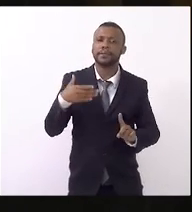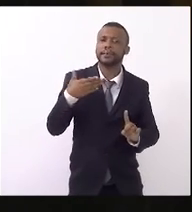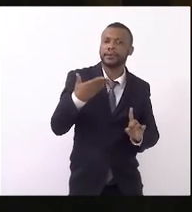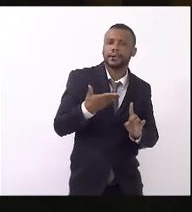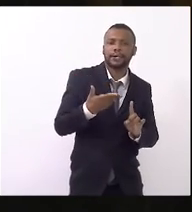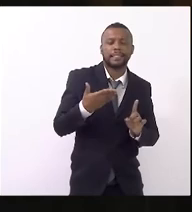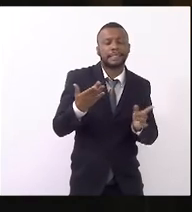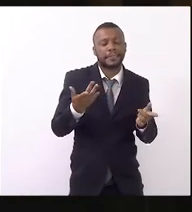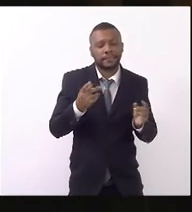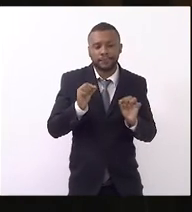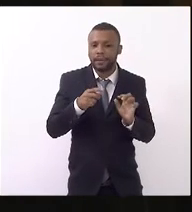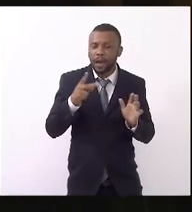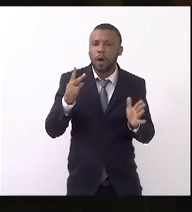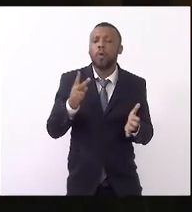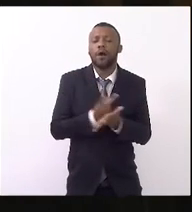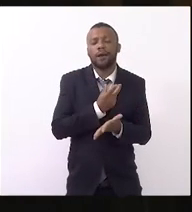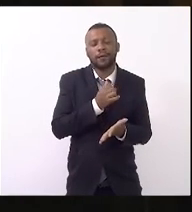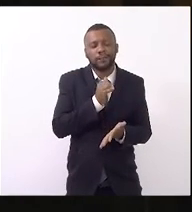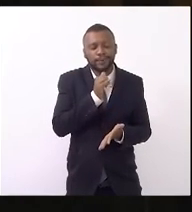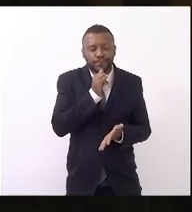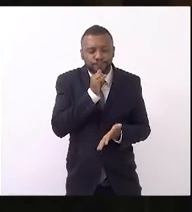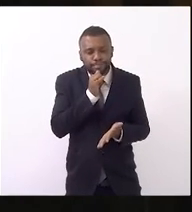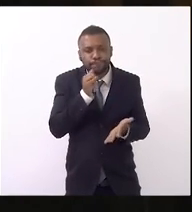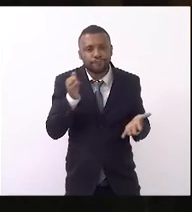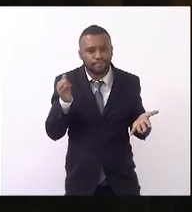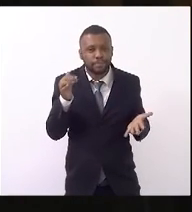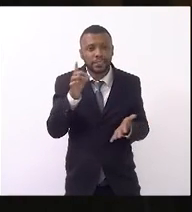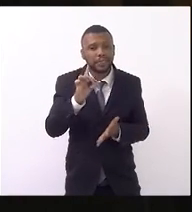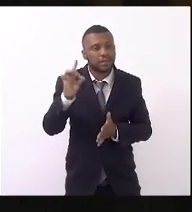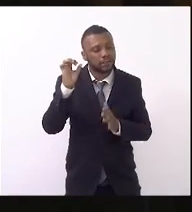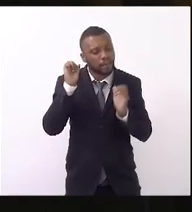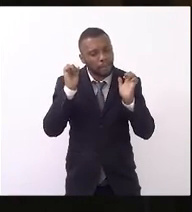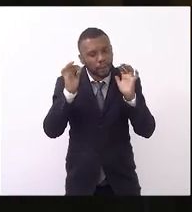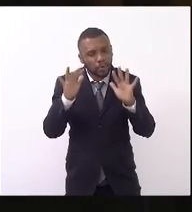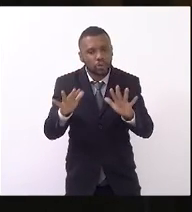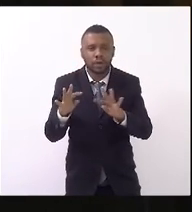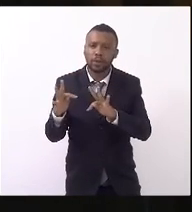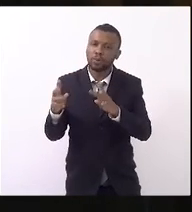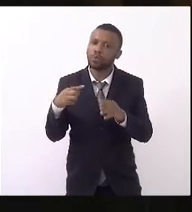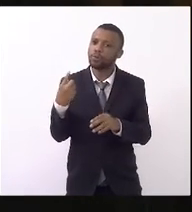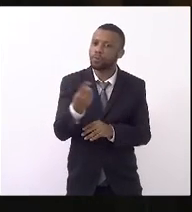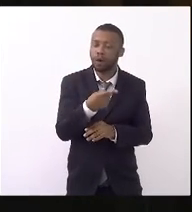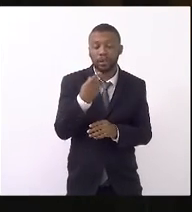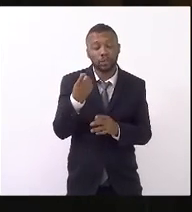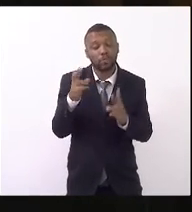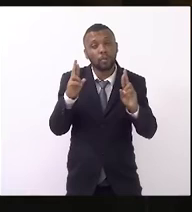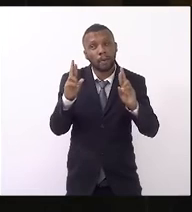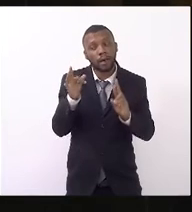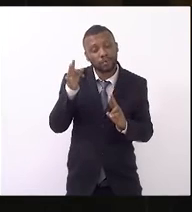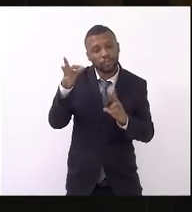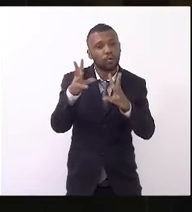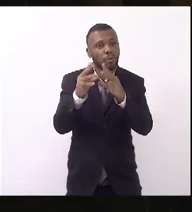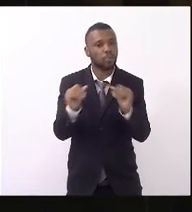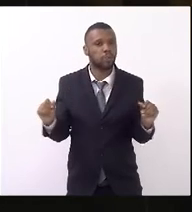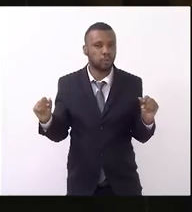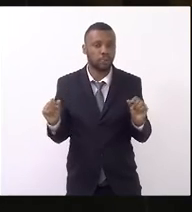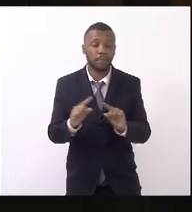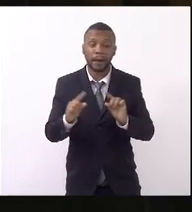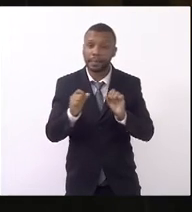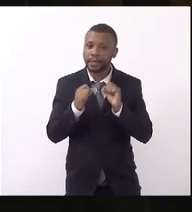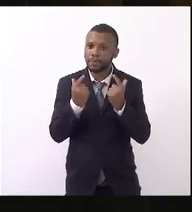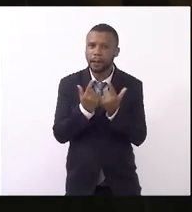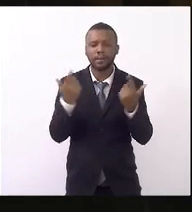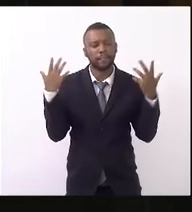dessas infelicidades que vêm acontecendo no nosso estado. Que o Papai do Céu abençoe a todos nós e que isso passe, mas a Assembleia, de fato, está de